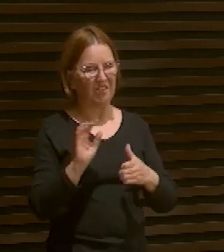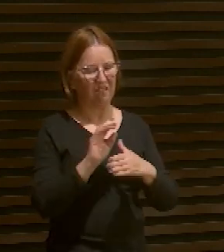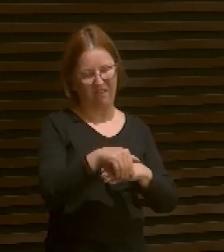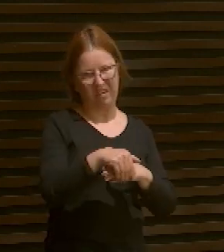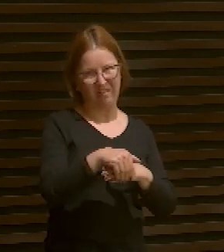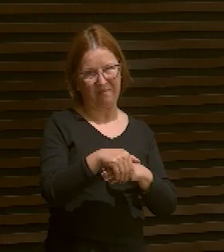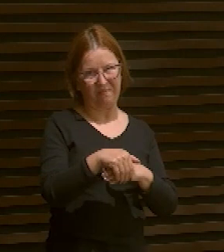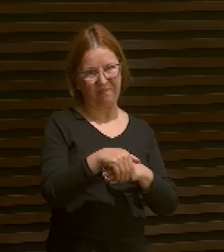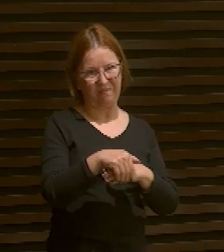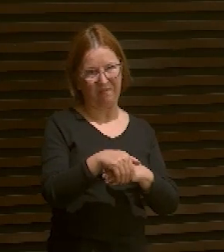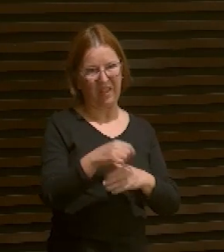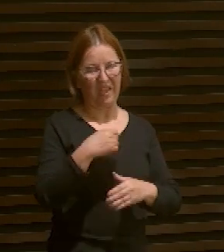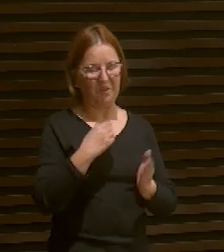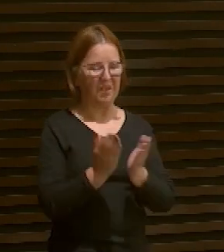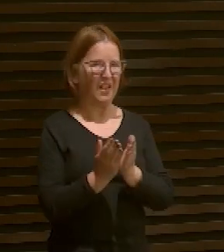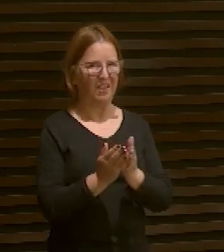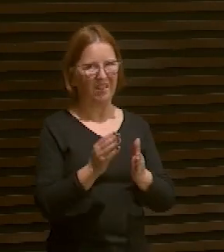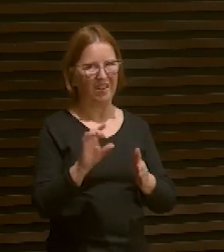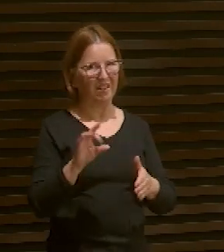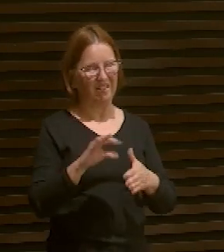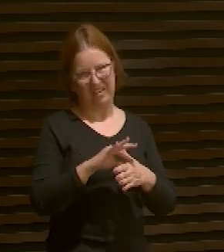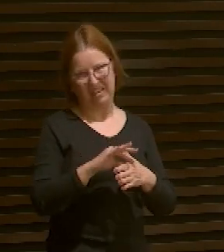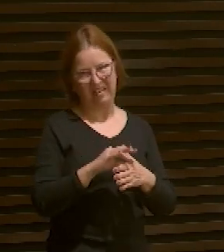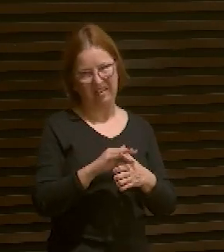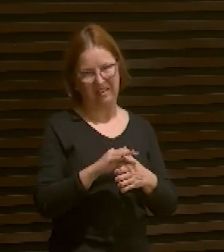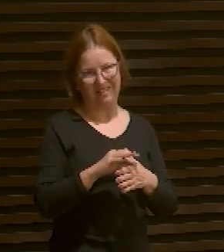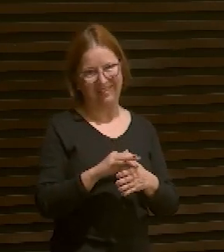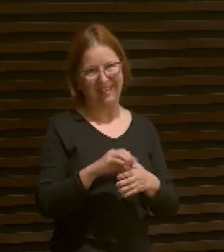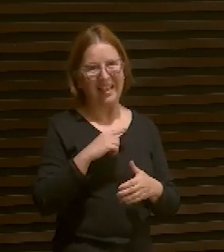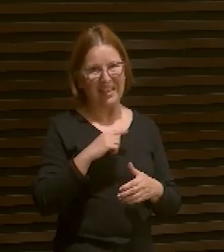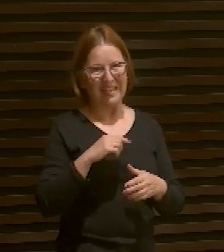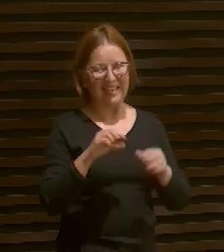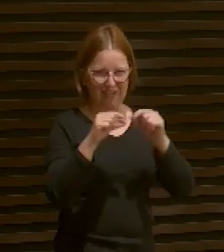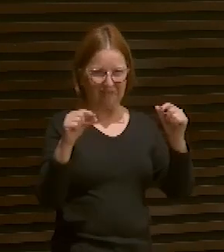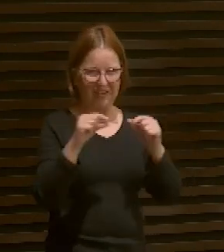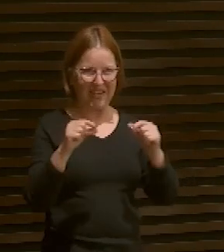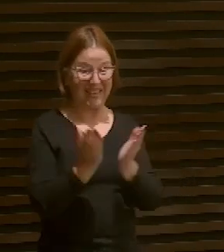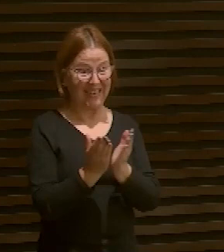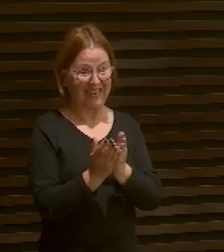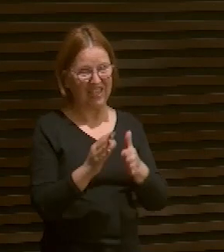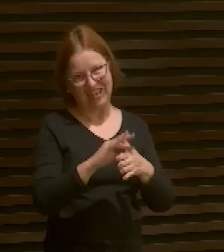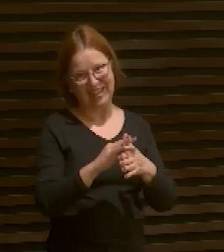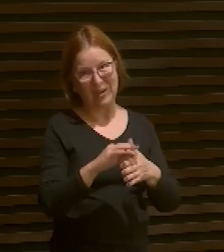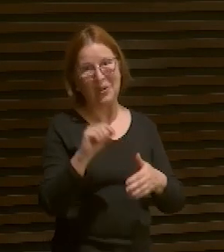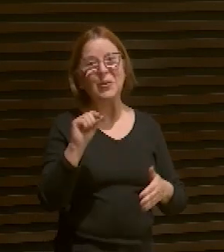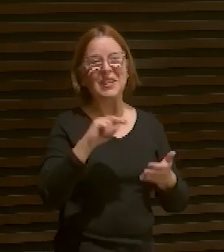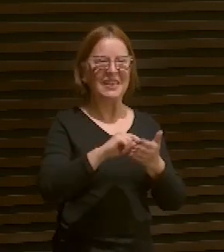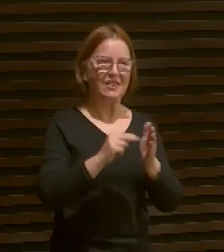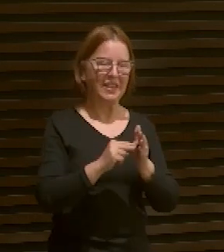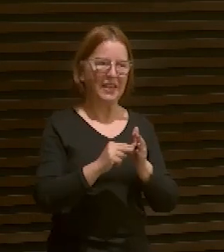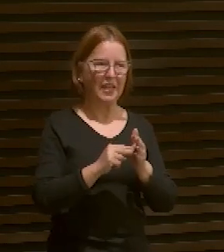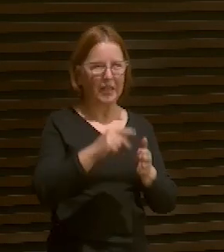Se eu sou um crente carnal, que hoje existe essa expressão, o que é um crente carnal? É aquele